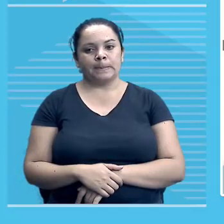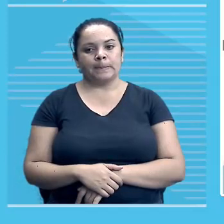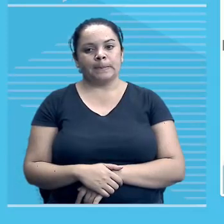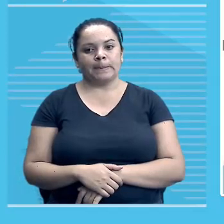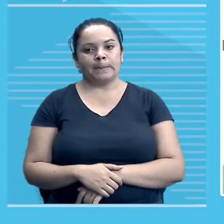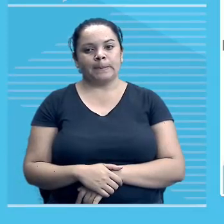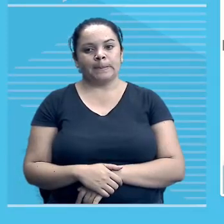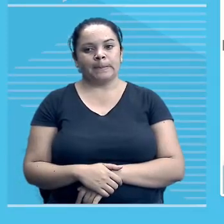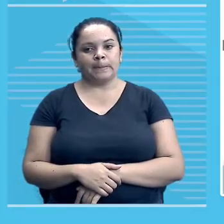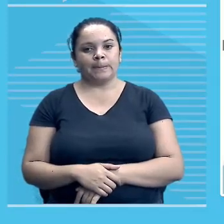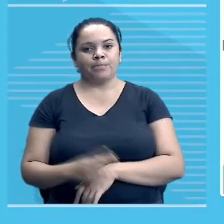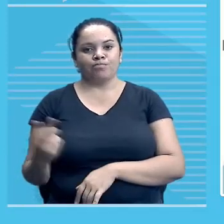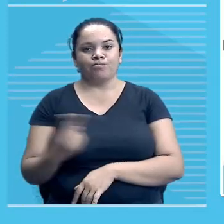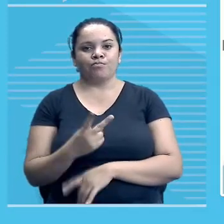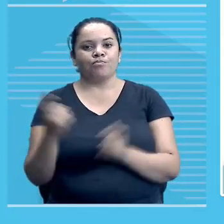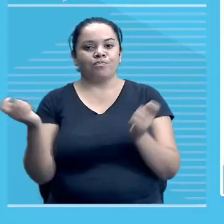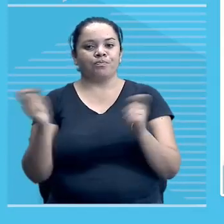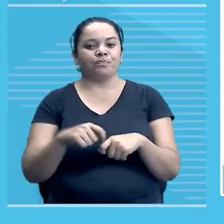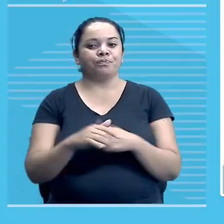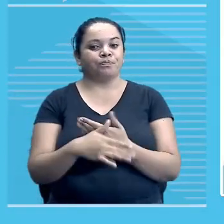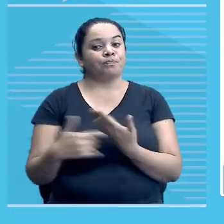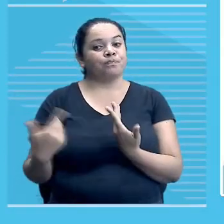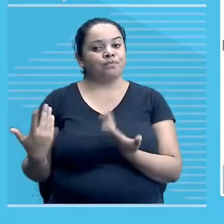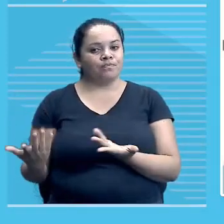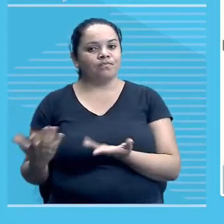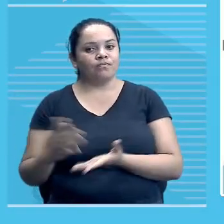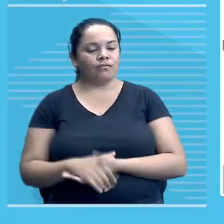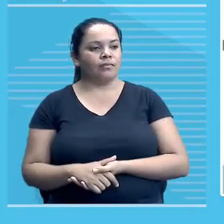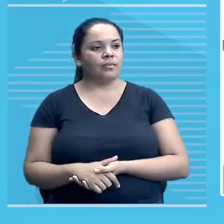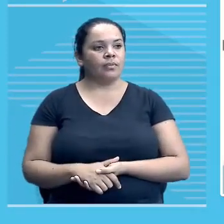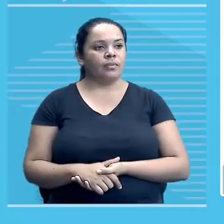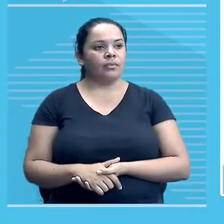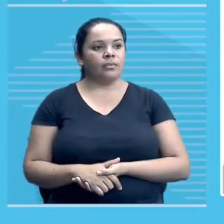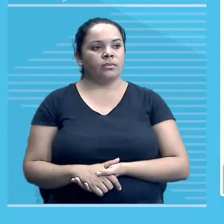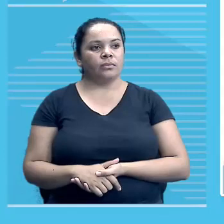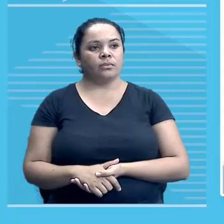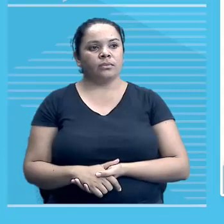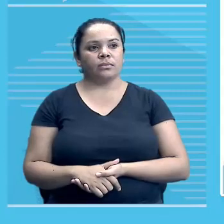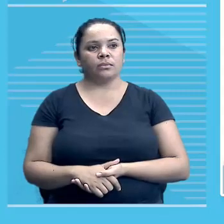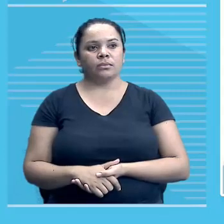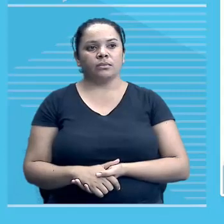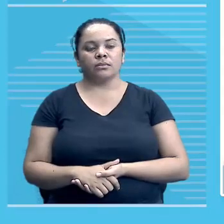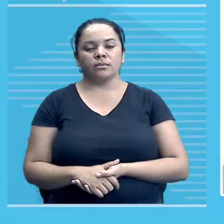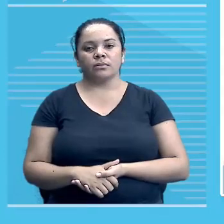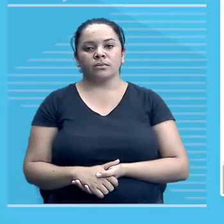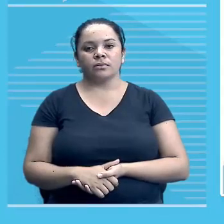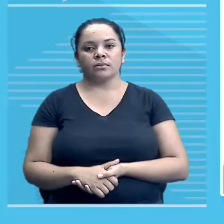Agora, quem são as duas possibilidades? X linha nós temos igual a quanto?